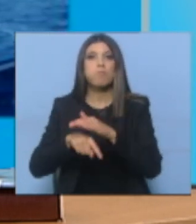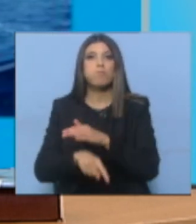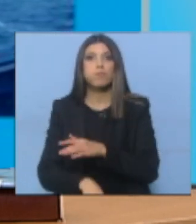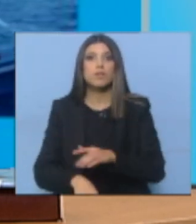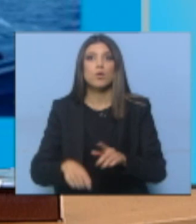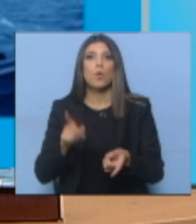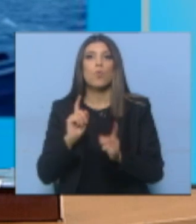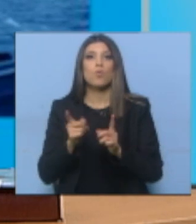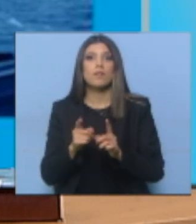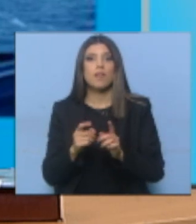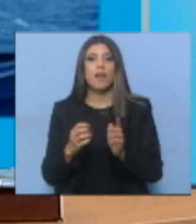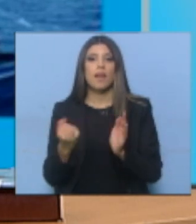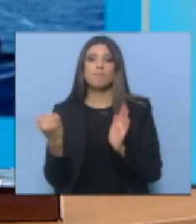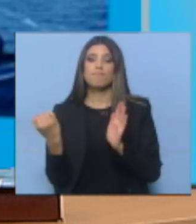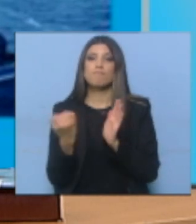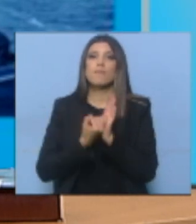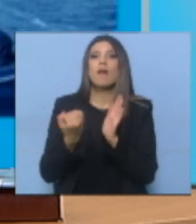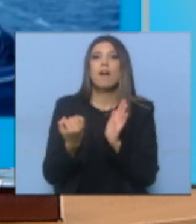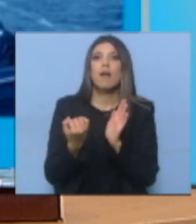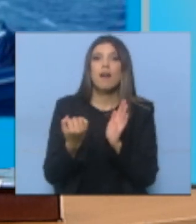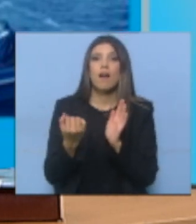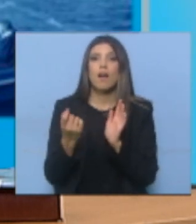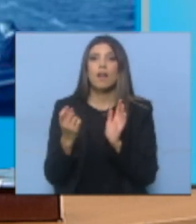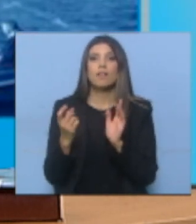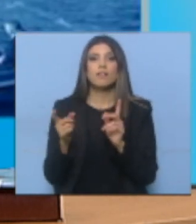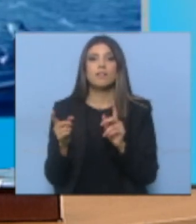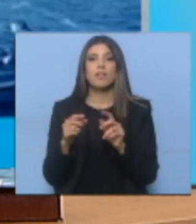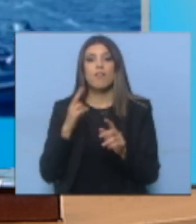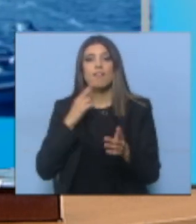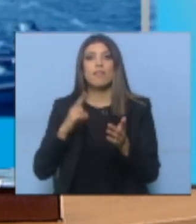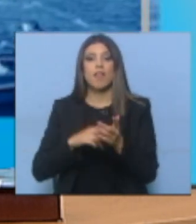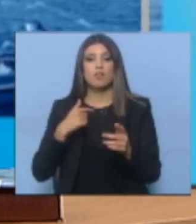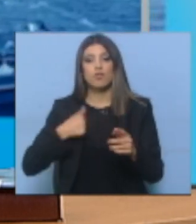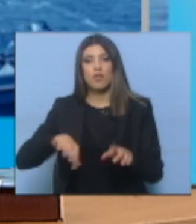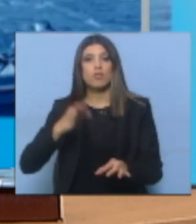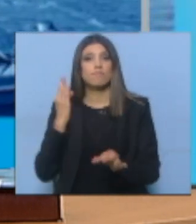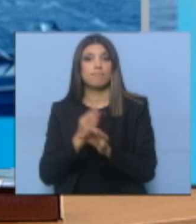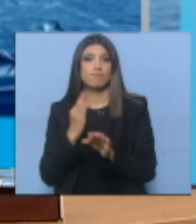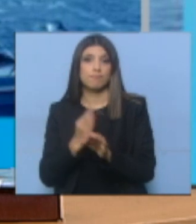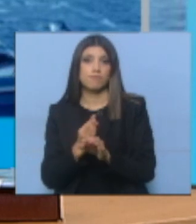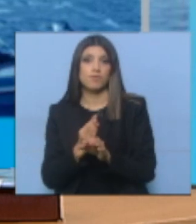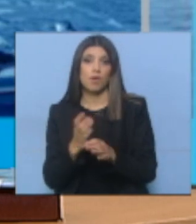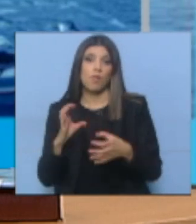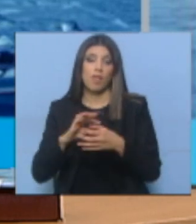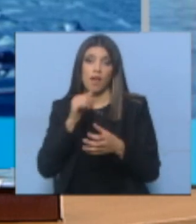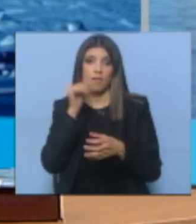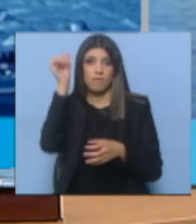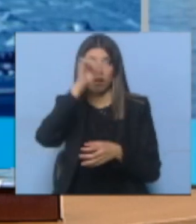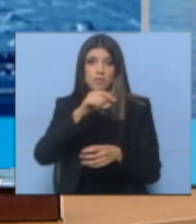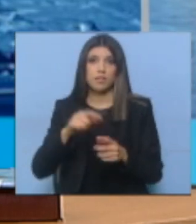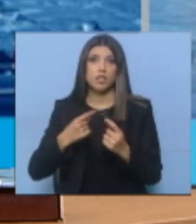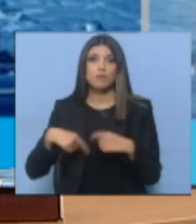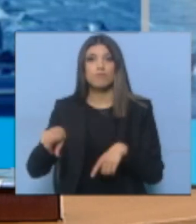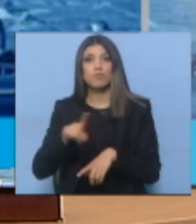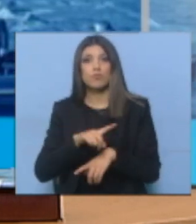que são os símbolos, os sinais e as realidades que celebramos no sacramento do batismo. E neste sentido tínhamos o Todos